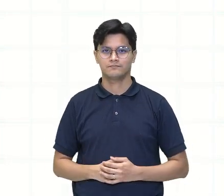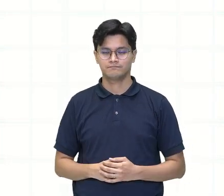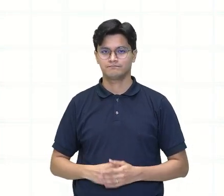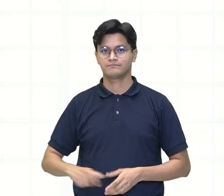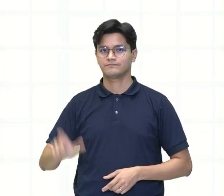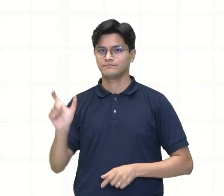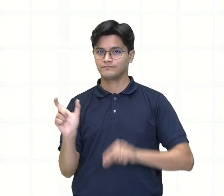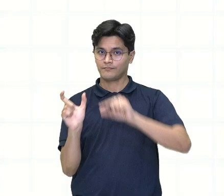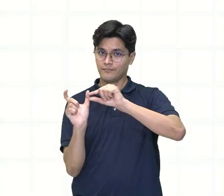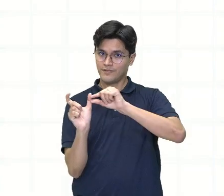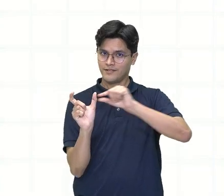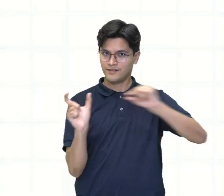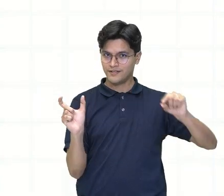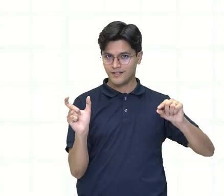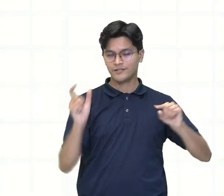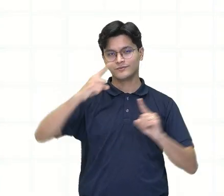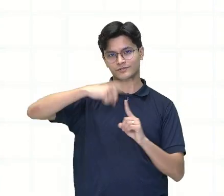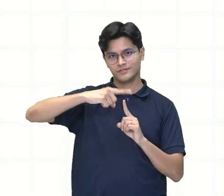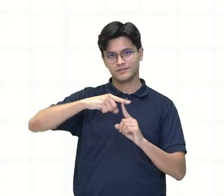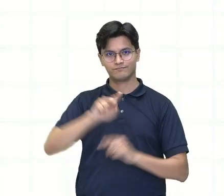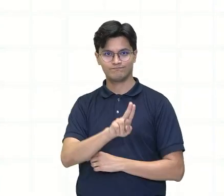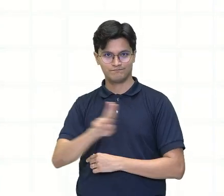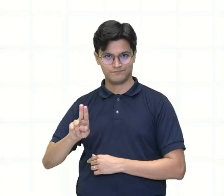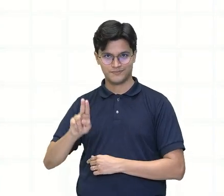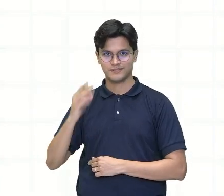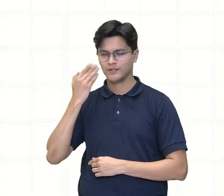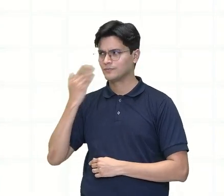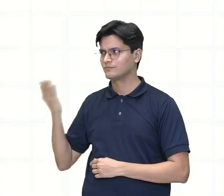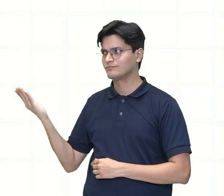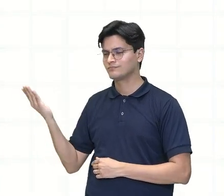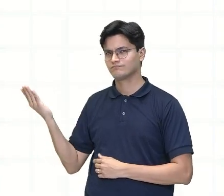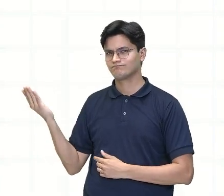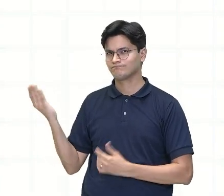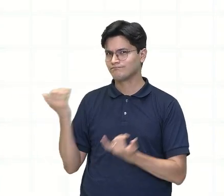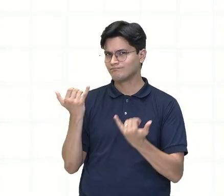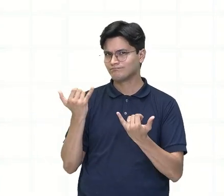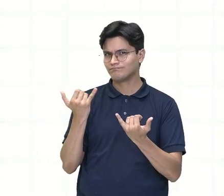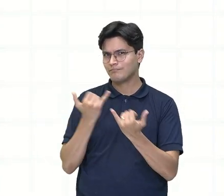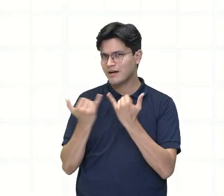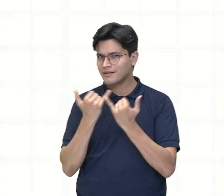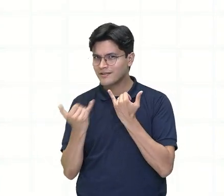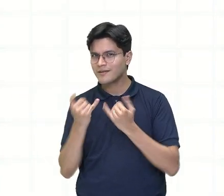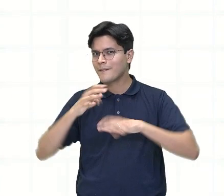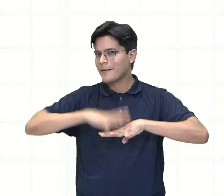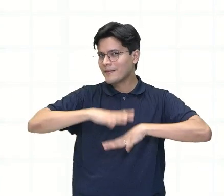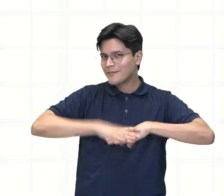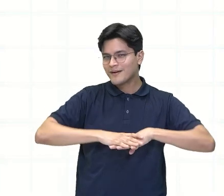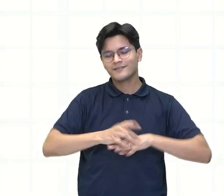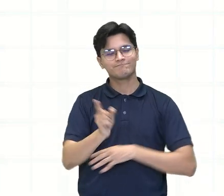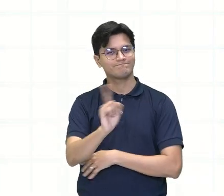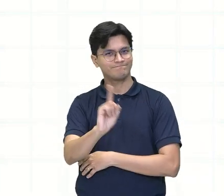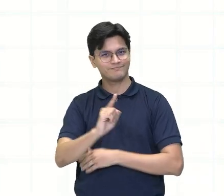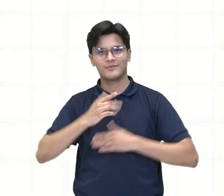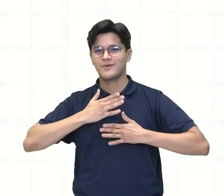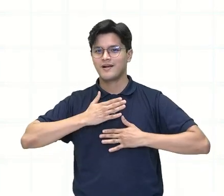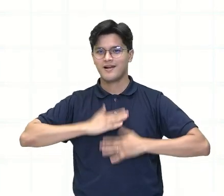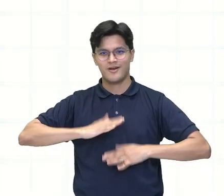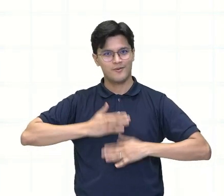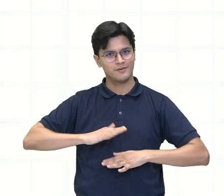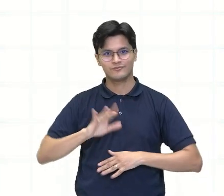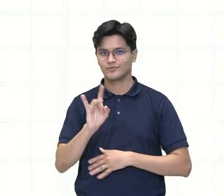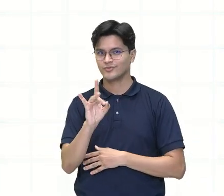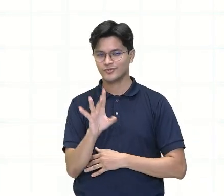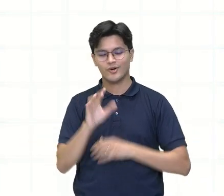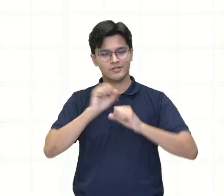predicado nominal. Eita, professor, agora virou matemática. Calma, não é isso. É só para a gente entender que no